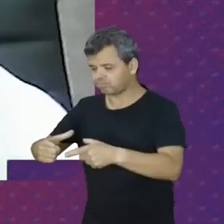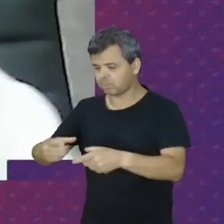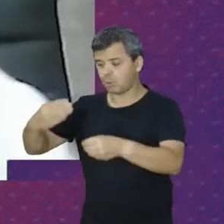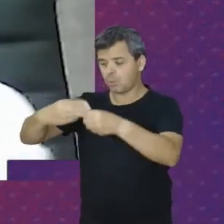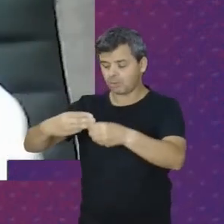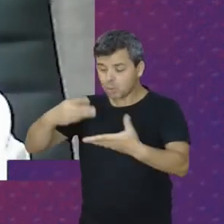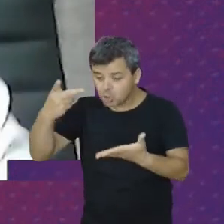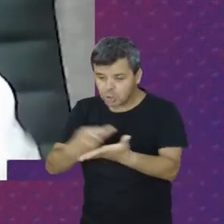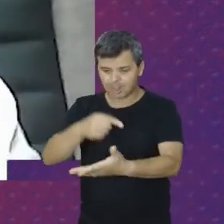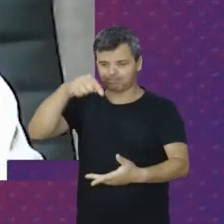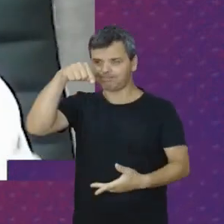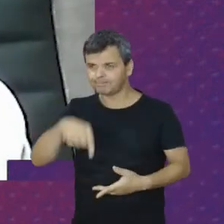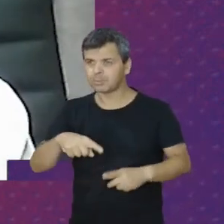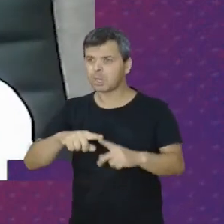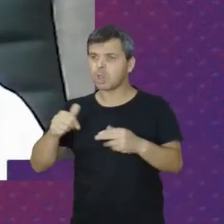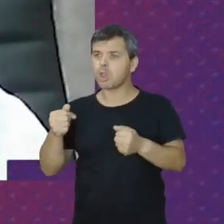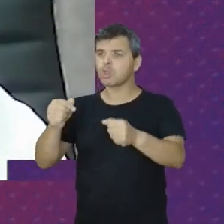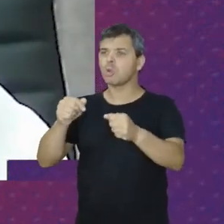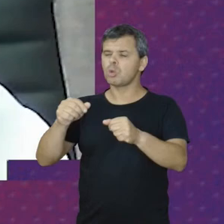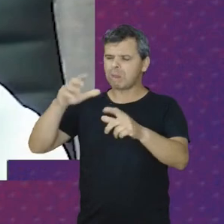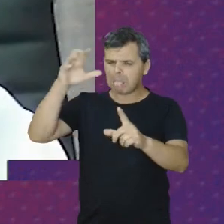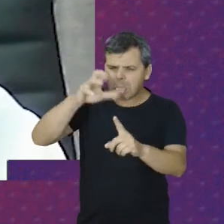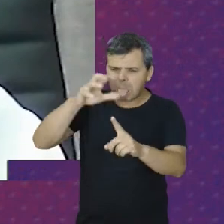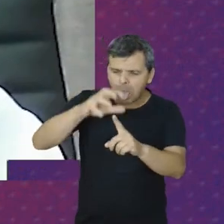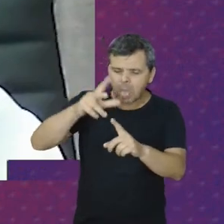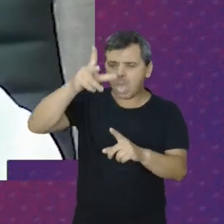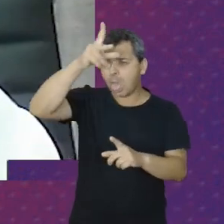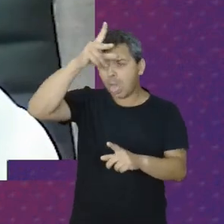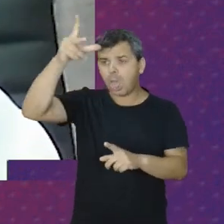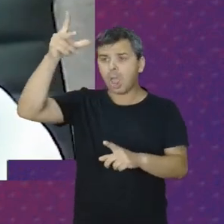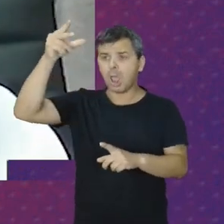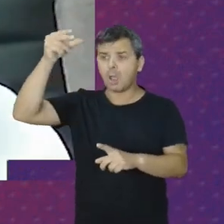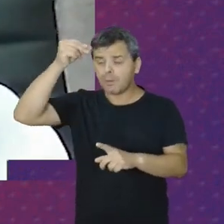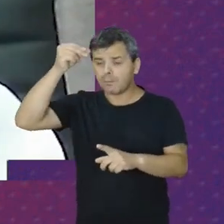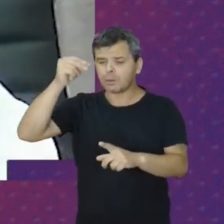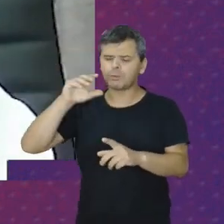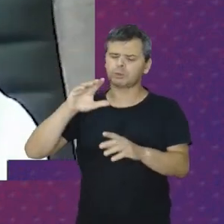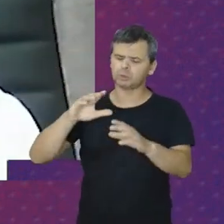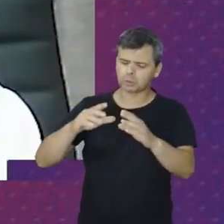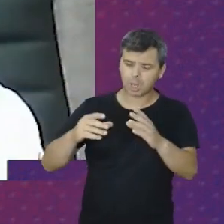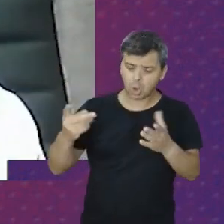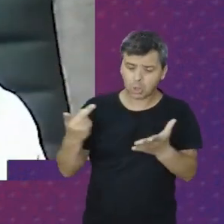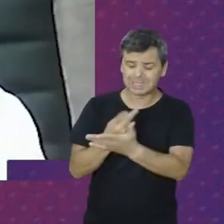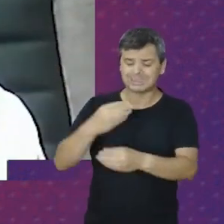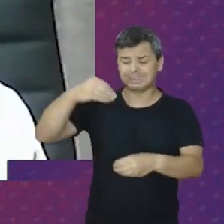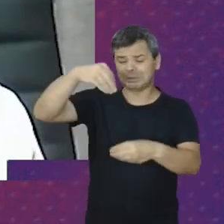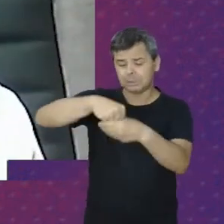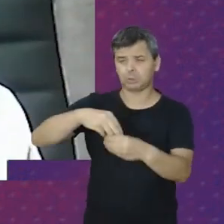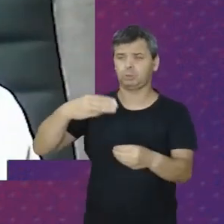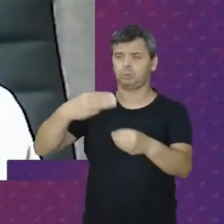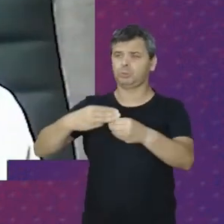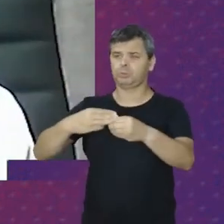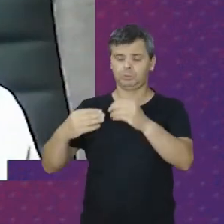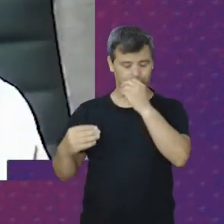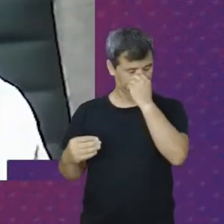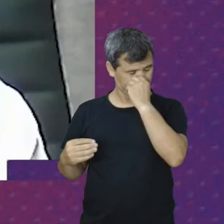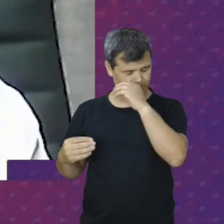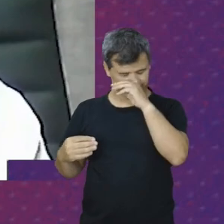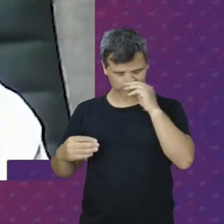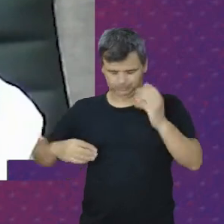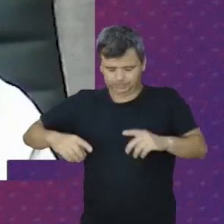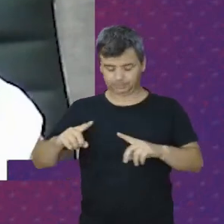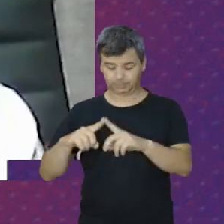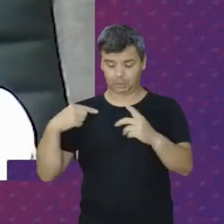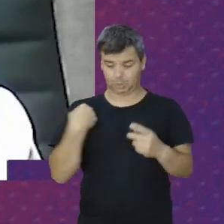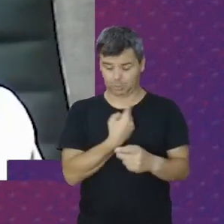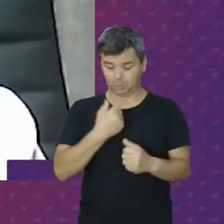vida acontece. Portanto, tudo recai sobre nós, munícipes, prefeitos e prefeitas, tá? E, obviamente, nós